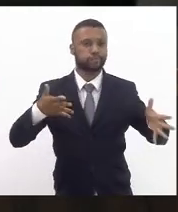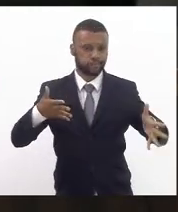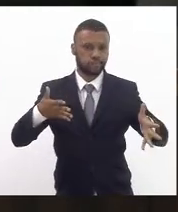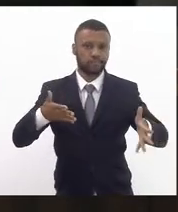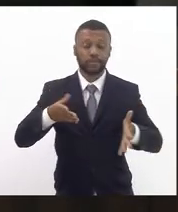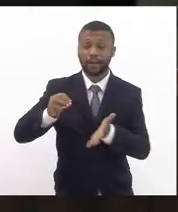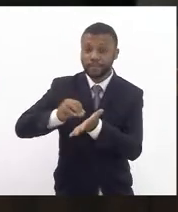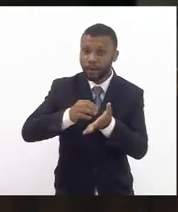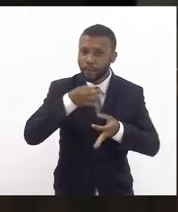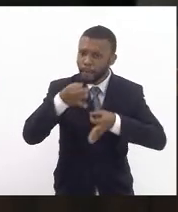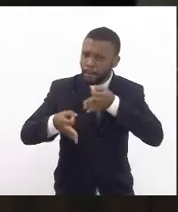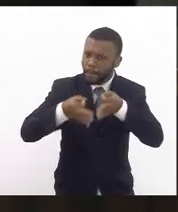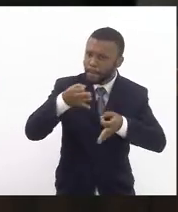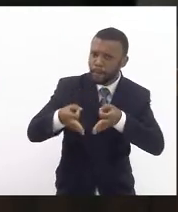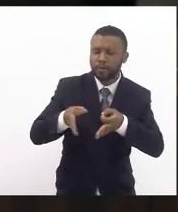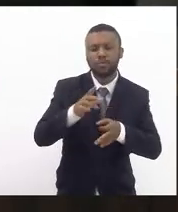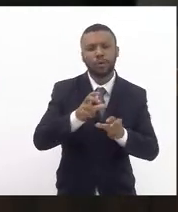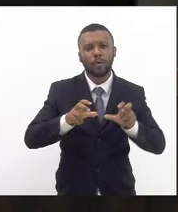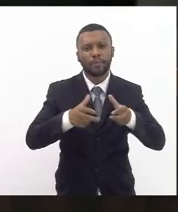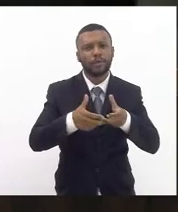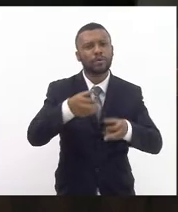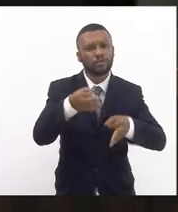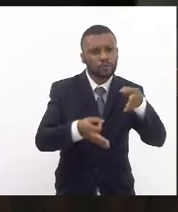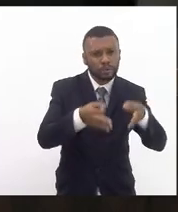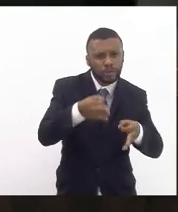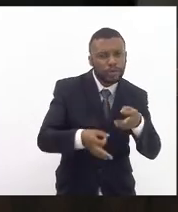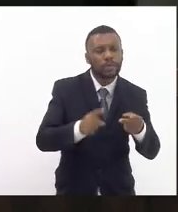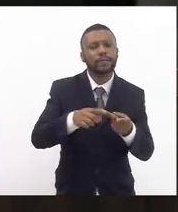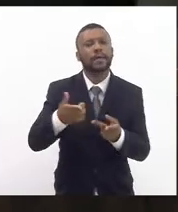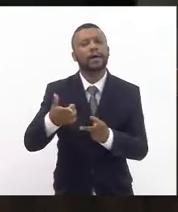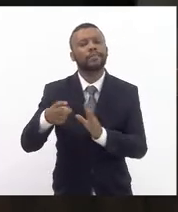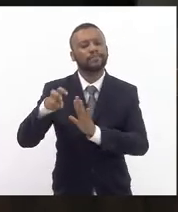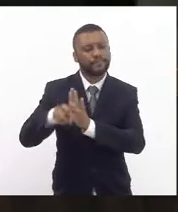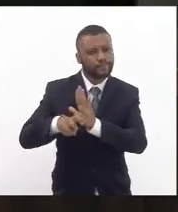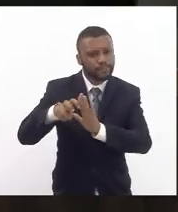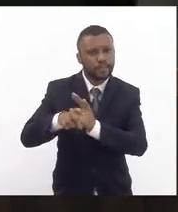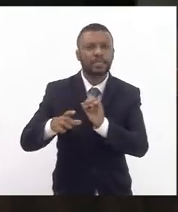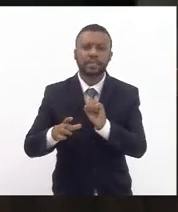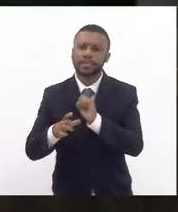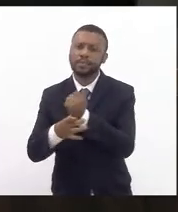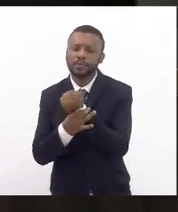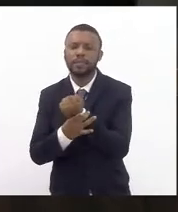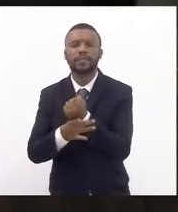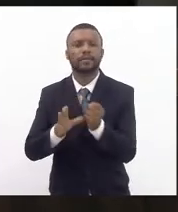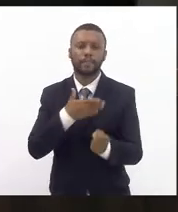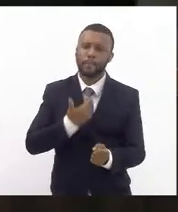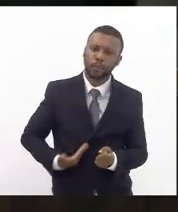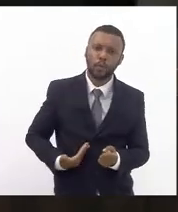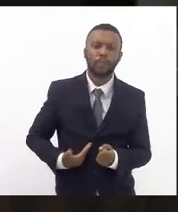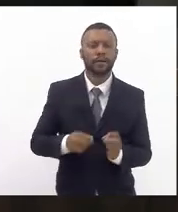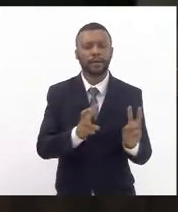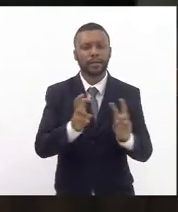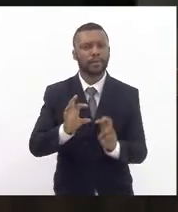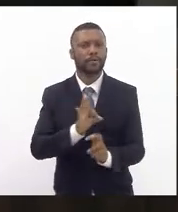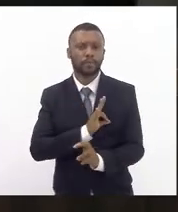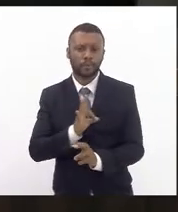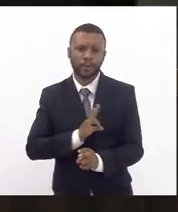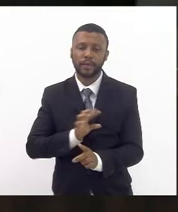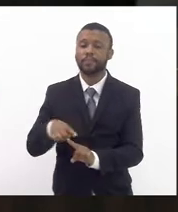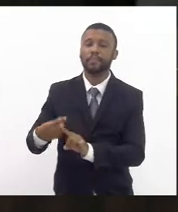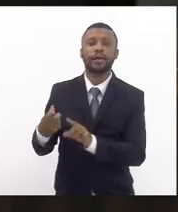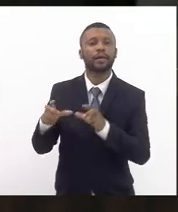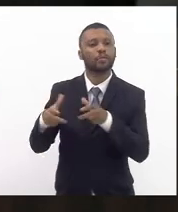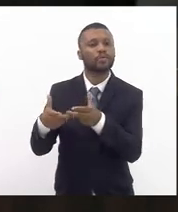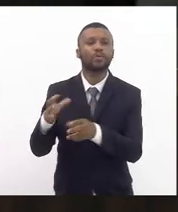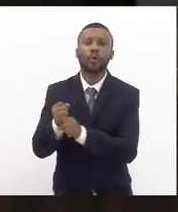comissões de Constituição e Justiça, Defesa do Direito da Mulher, da Pessoa com Deficiência, de Segurança Pública, Assunto de Polícia e da Comissão de Orçamento.